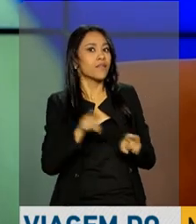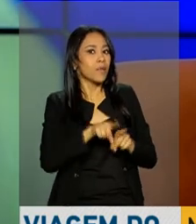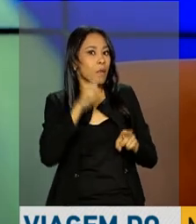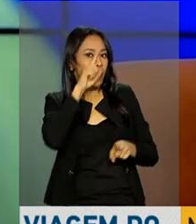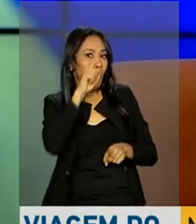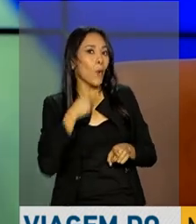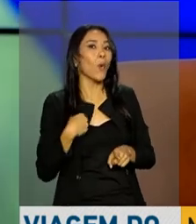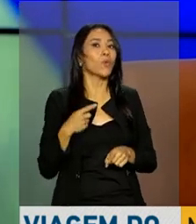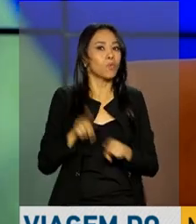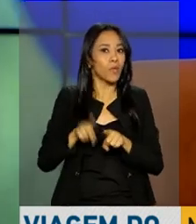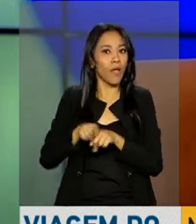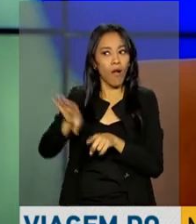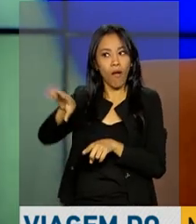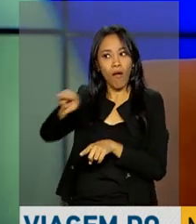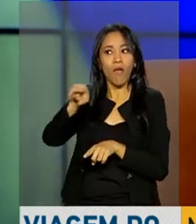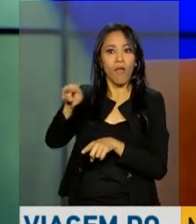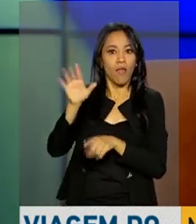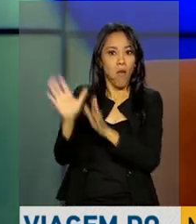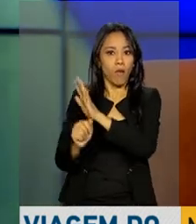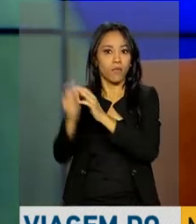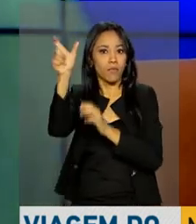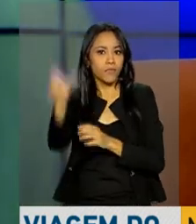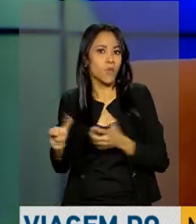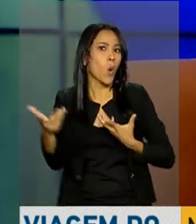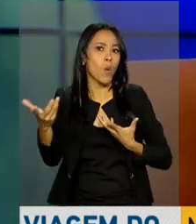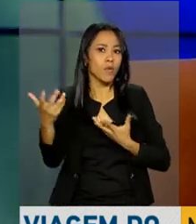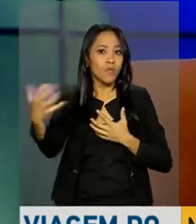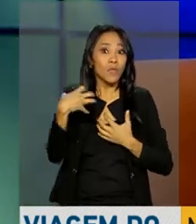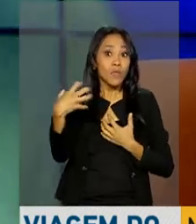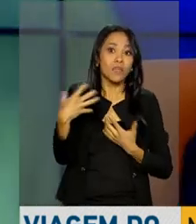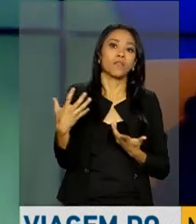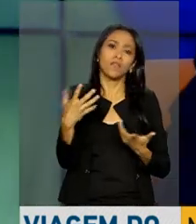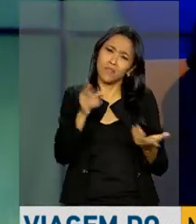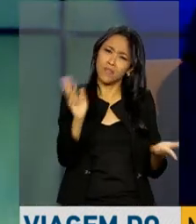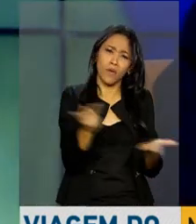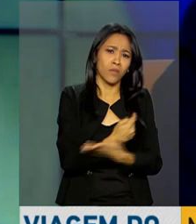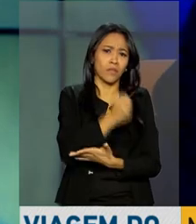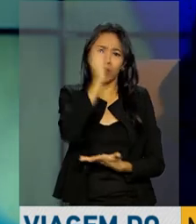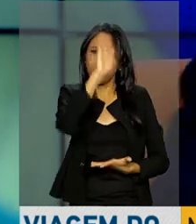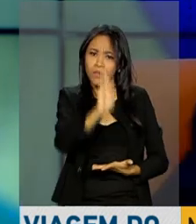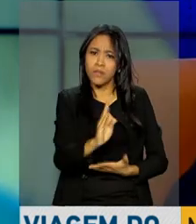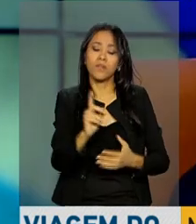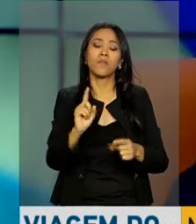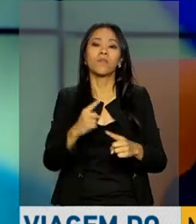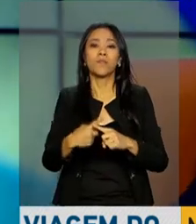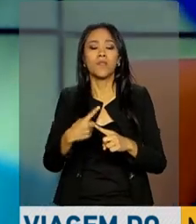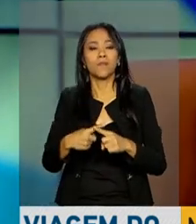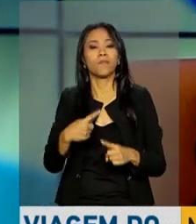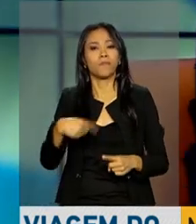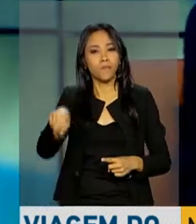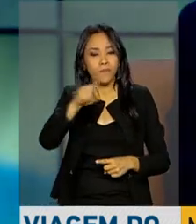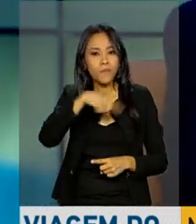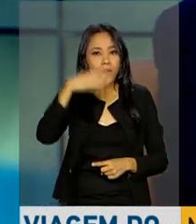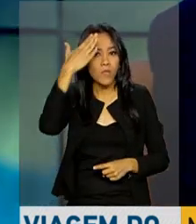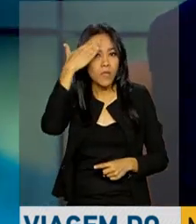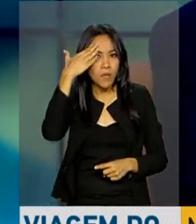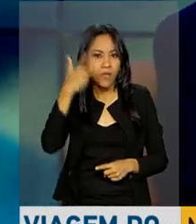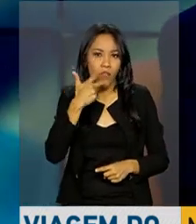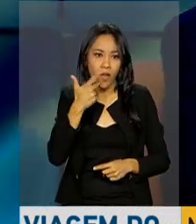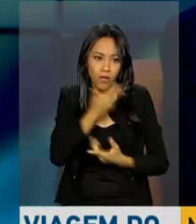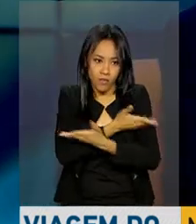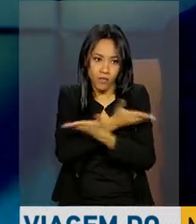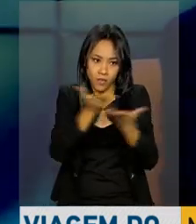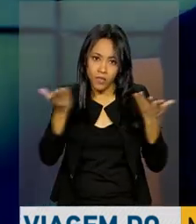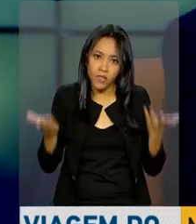delituoso, praticou também ilícito. Isso está acontecendo com muita frequência no Brasil, porque há um movimento, e convenhamos, eu devo dizer aos senhores e às